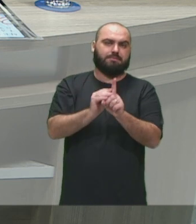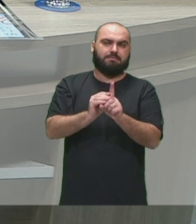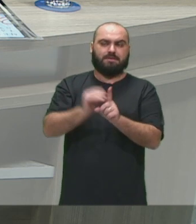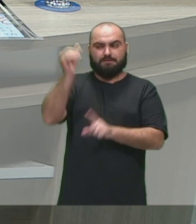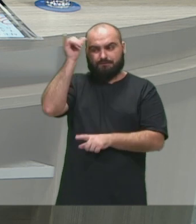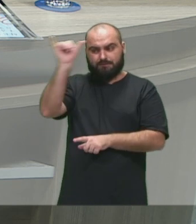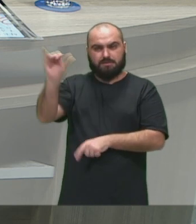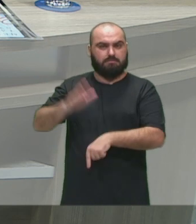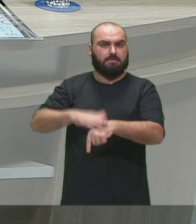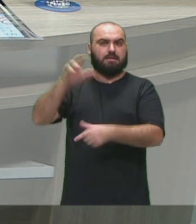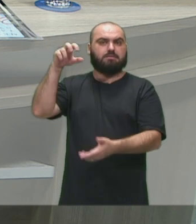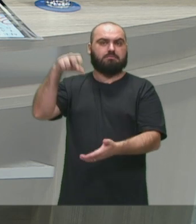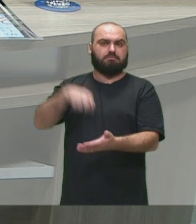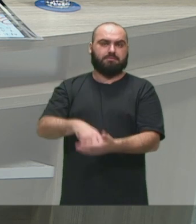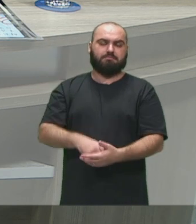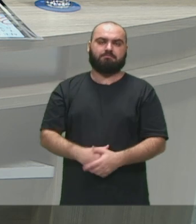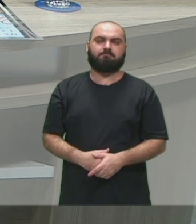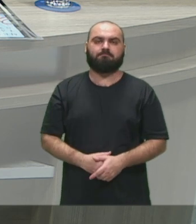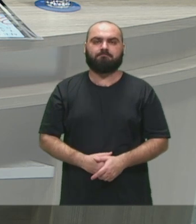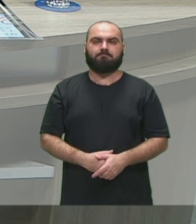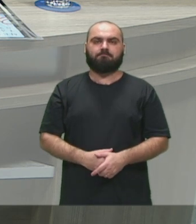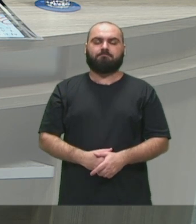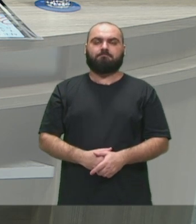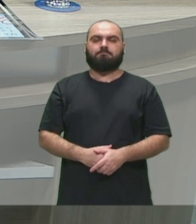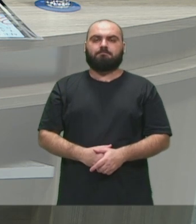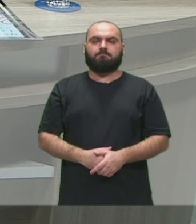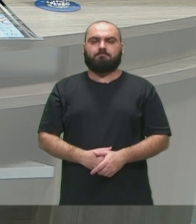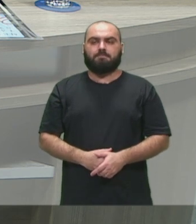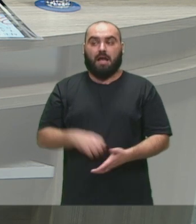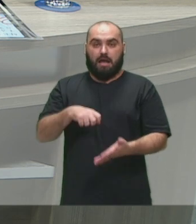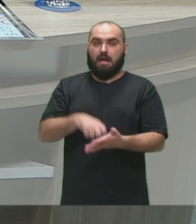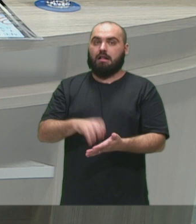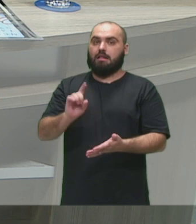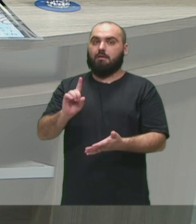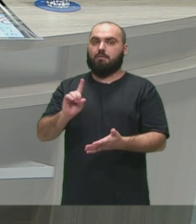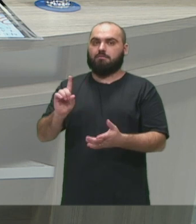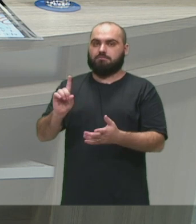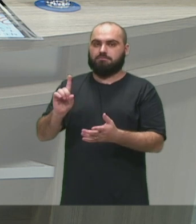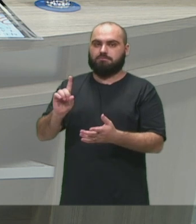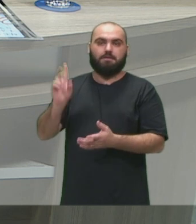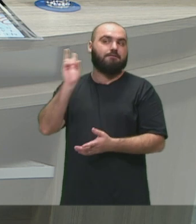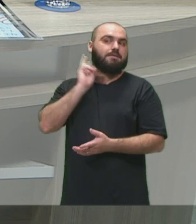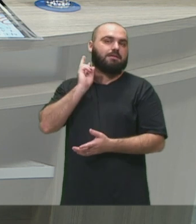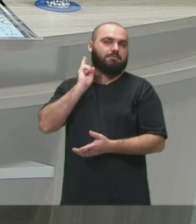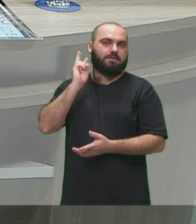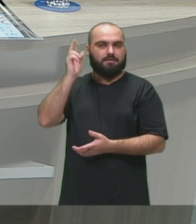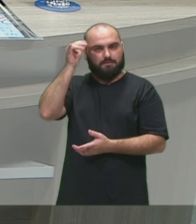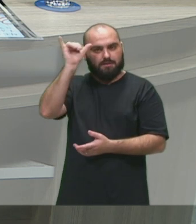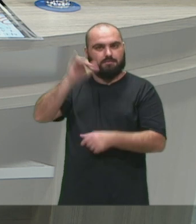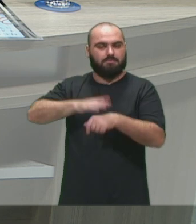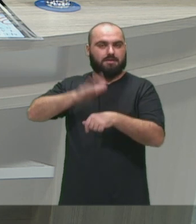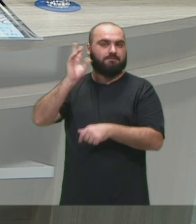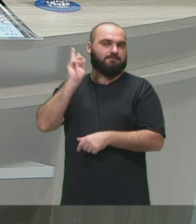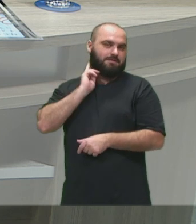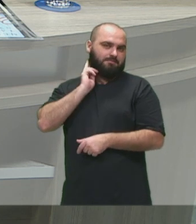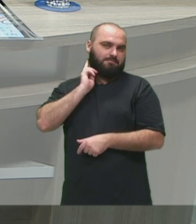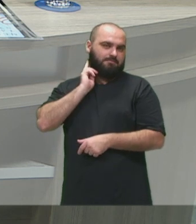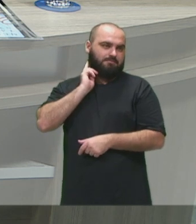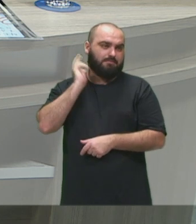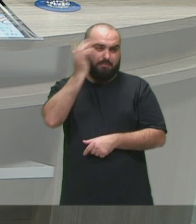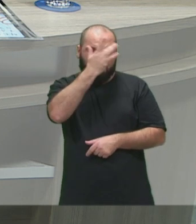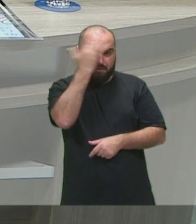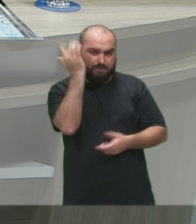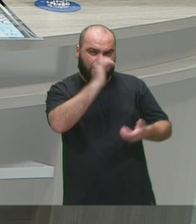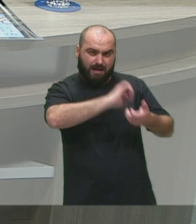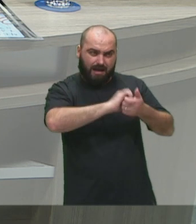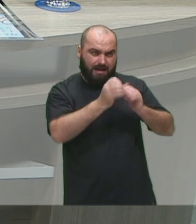Mas em questão, por exemplo, assim, de ajudar as pessoas a se curarem também por meio da arte. Nós